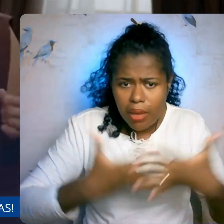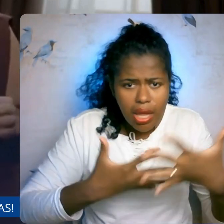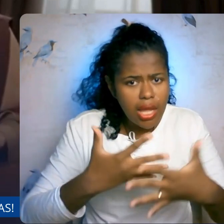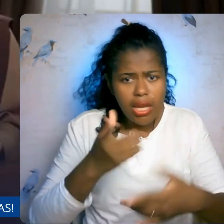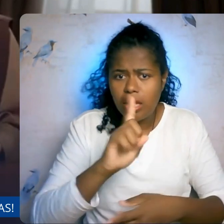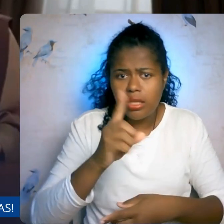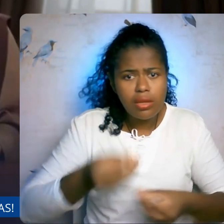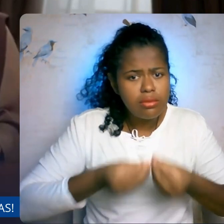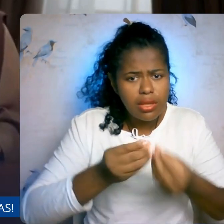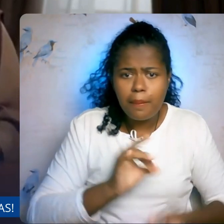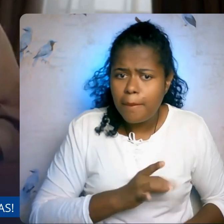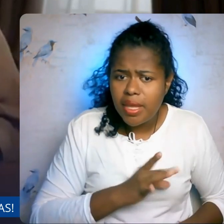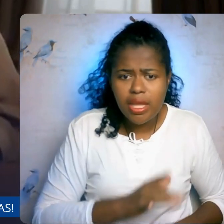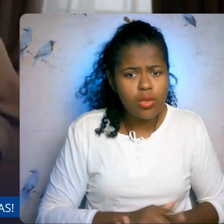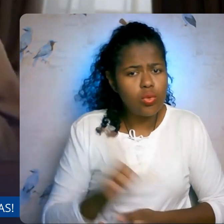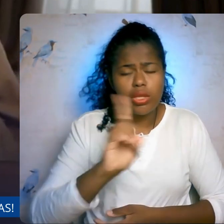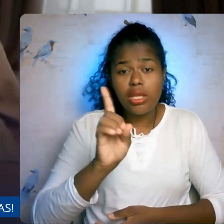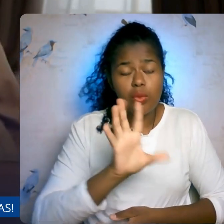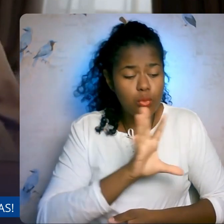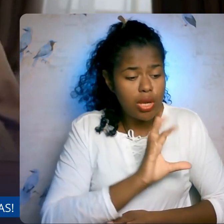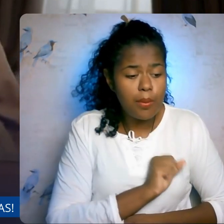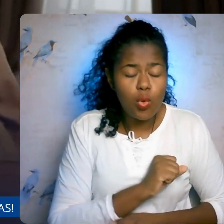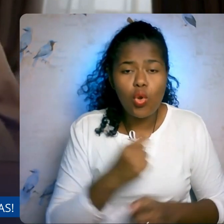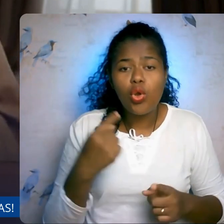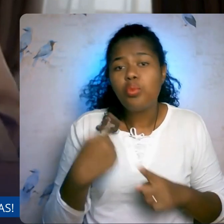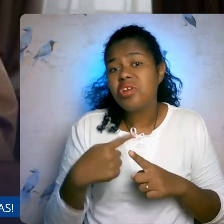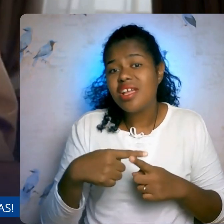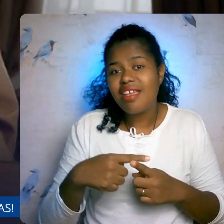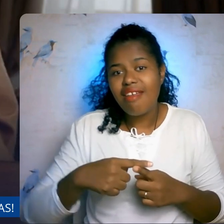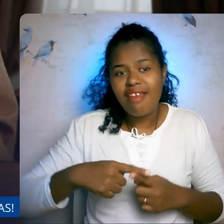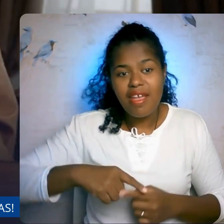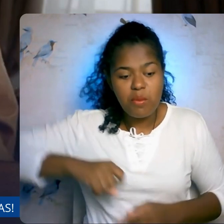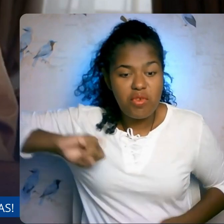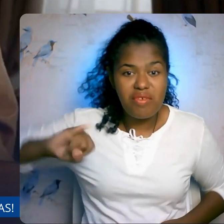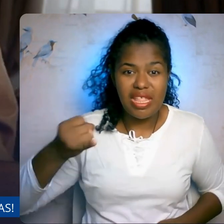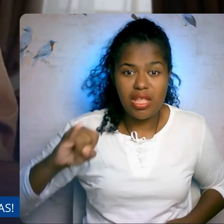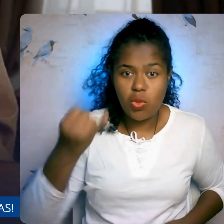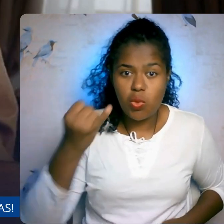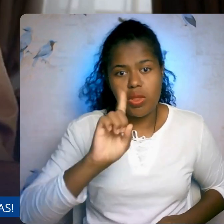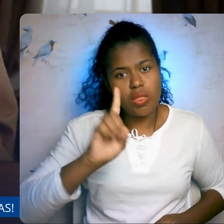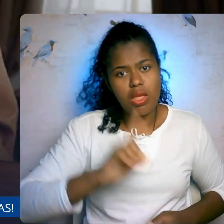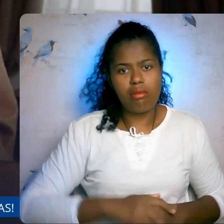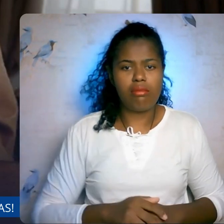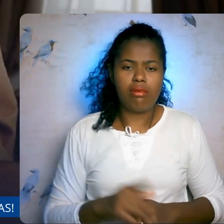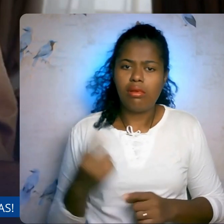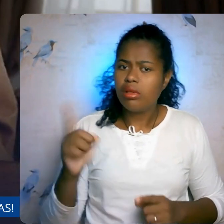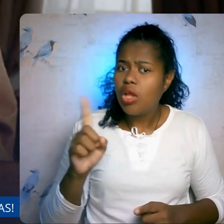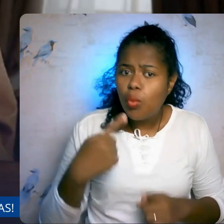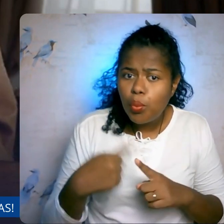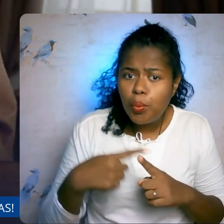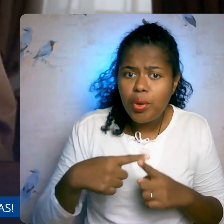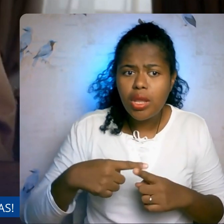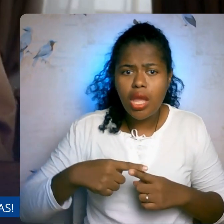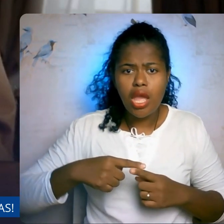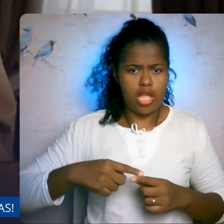espontaneamente, não por amor de interesse sórdido, mas com dedicação, não como dominadores absolutos